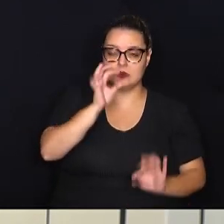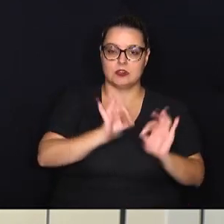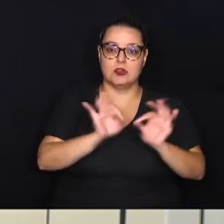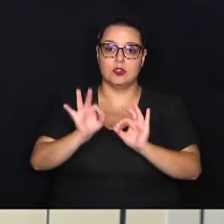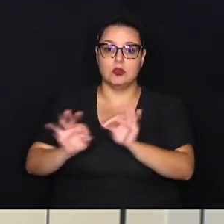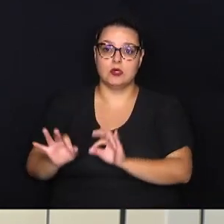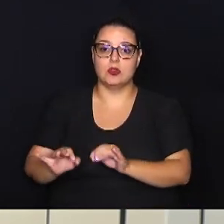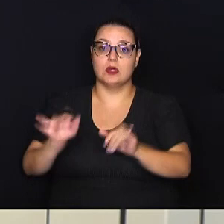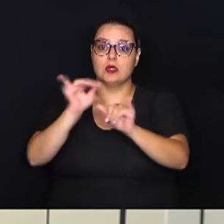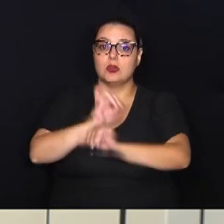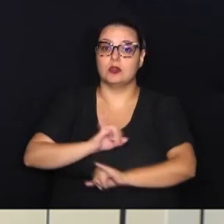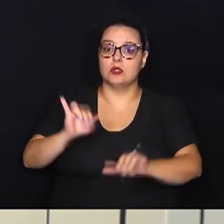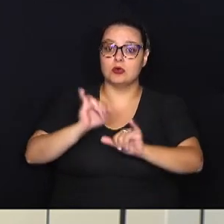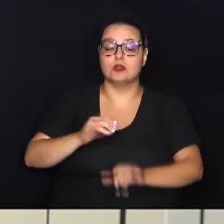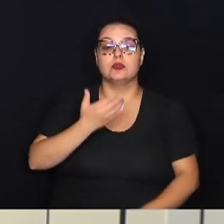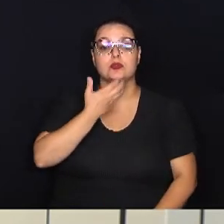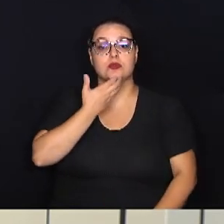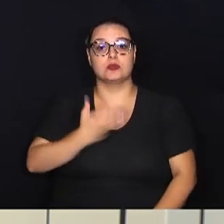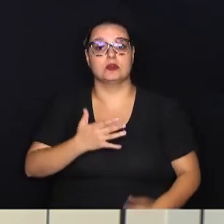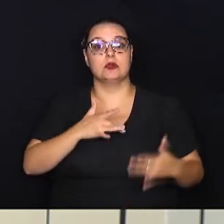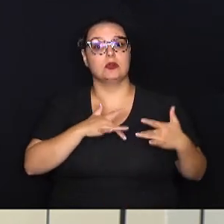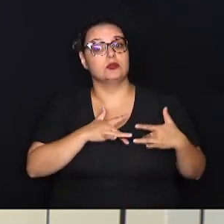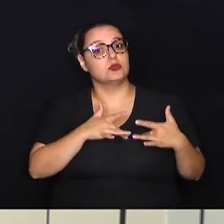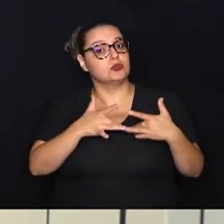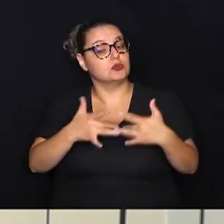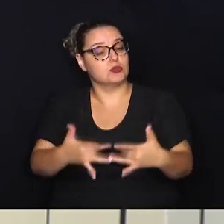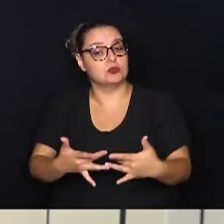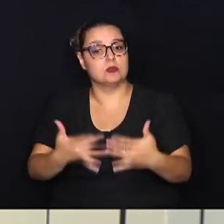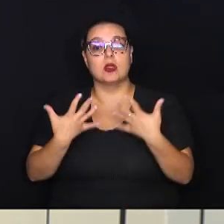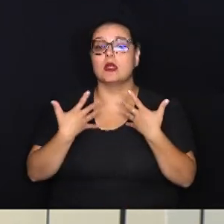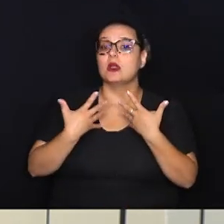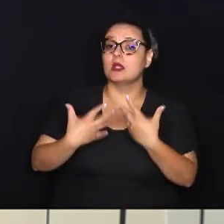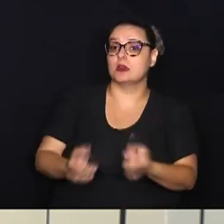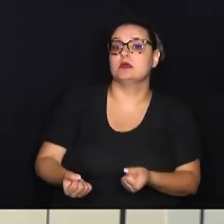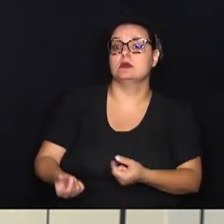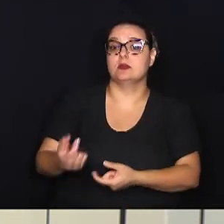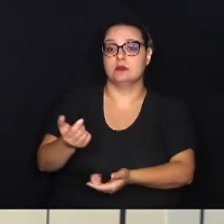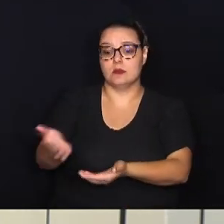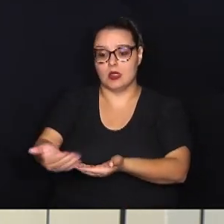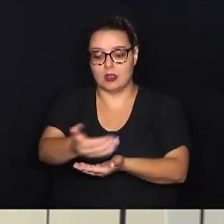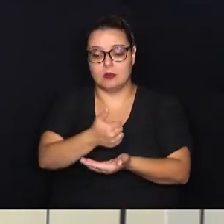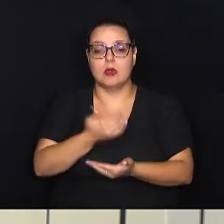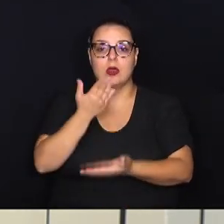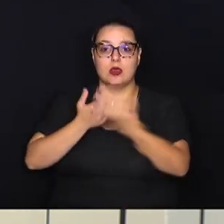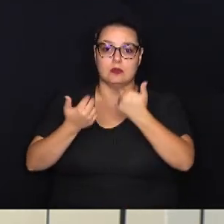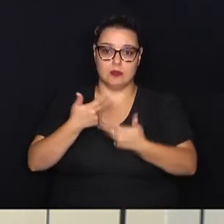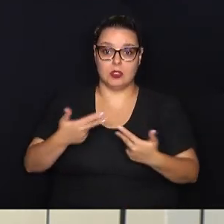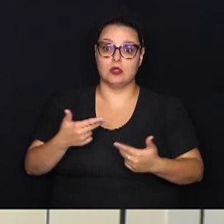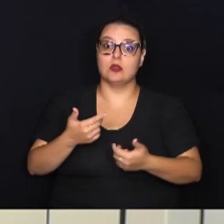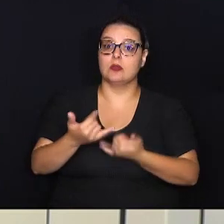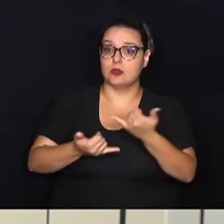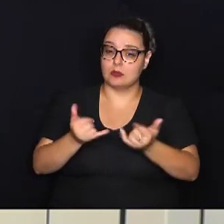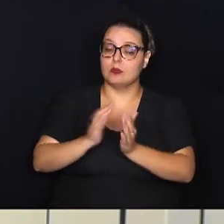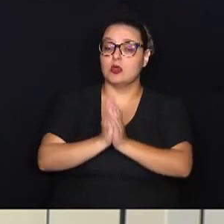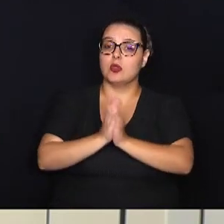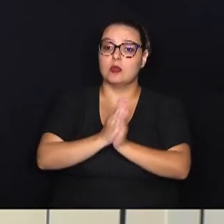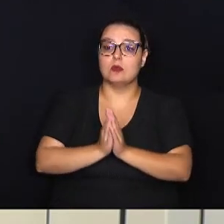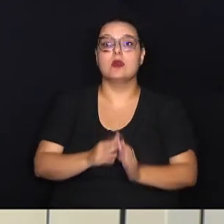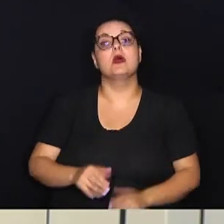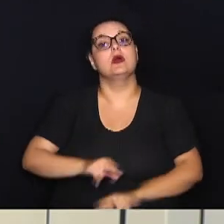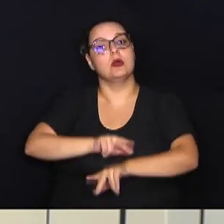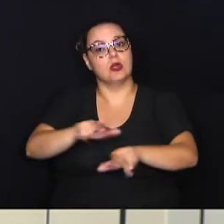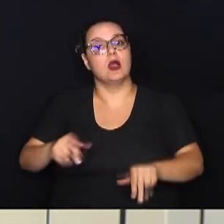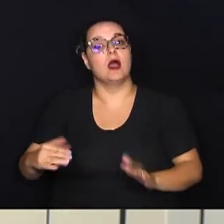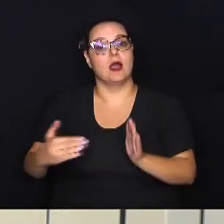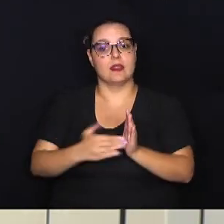a campanha Natal Solidário e recebe a arrecadação de alimentos e brinquedos até o dia 15